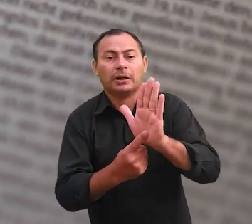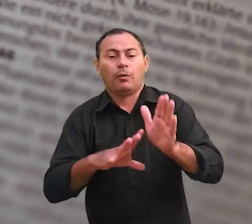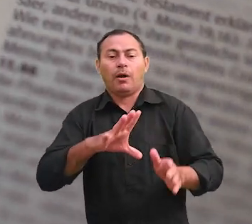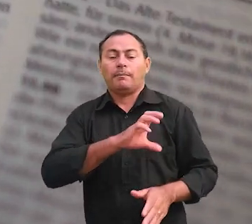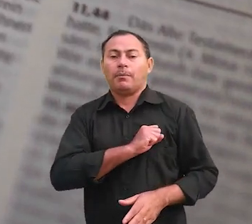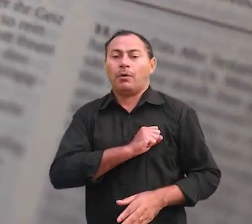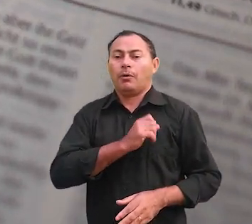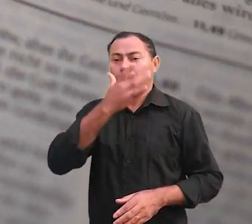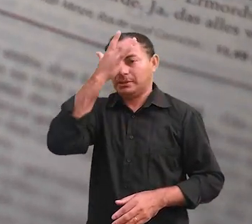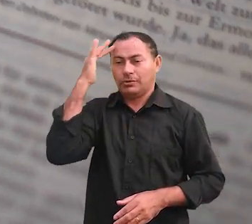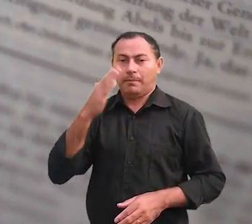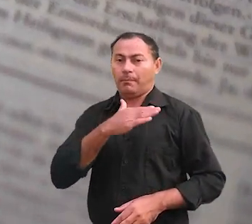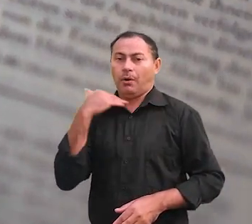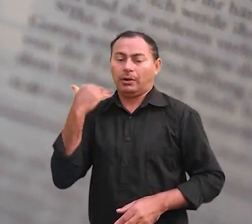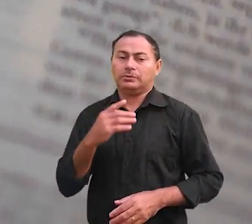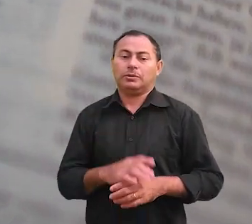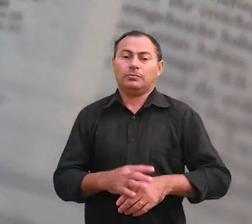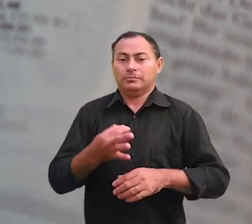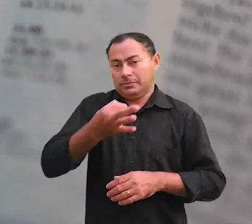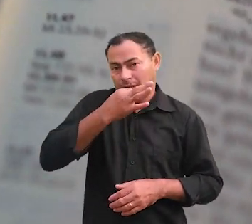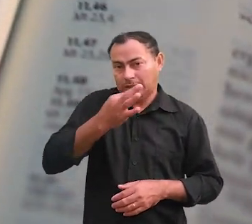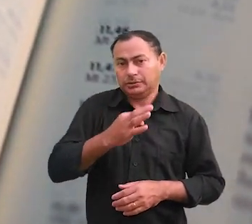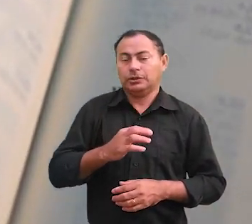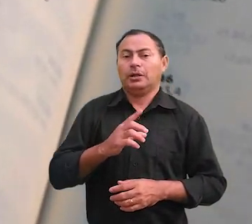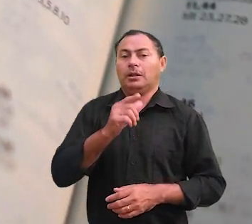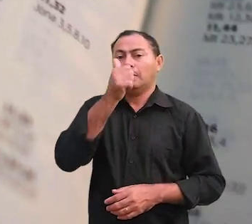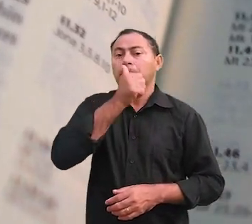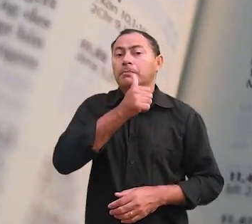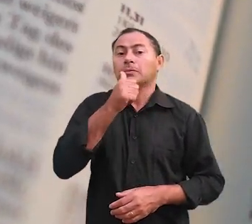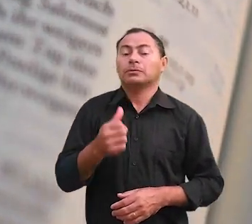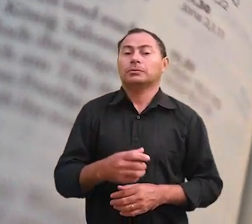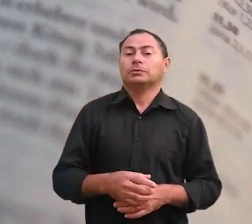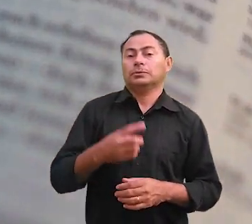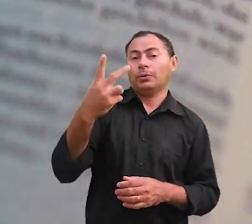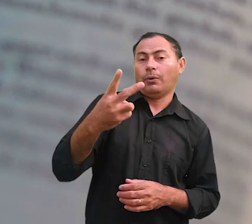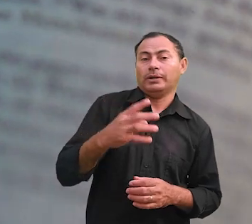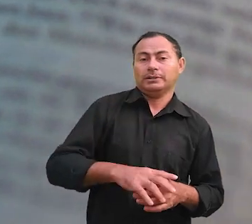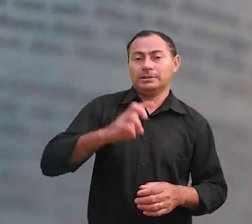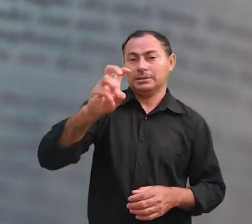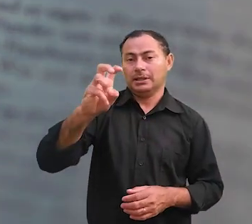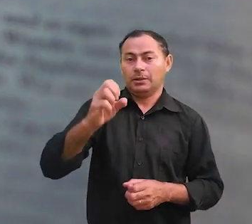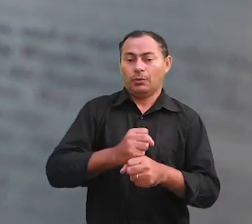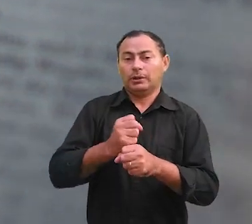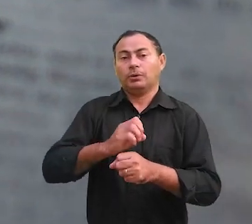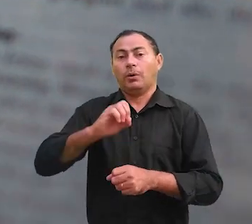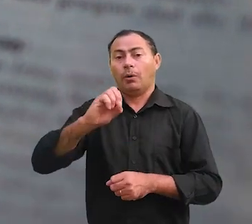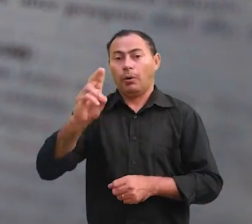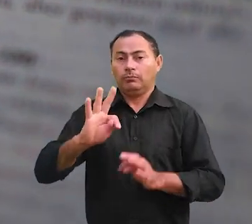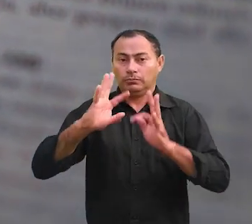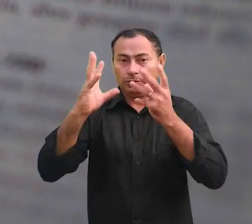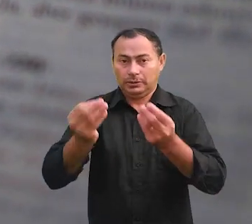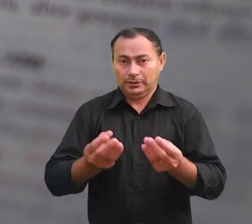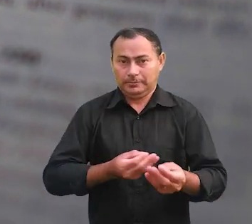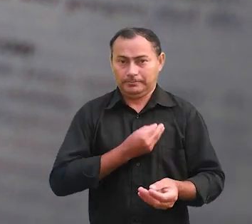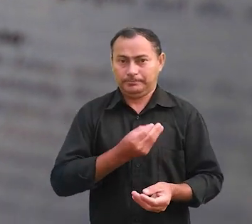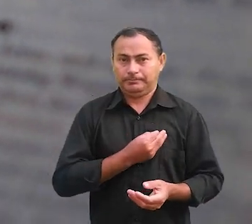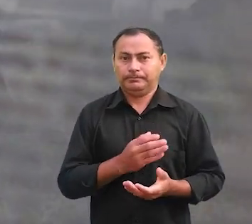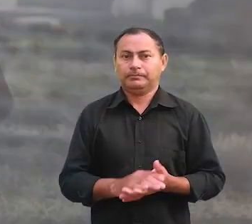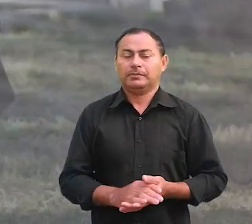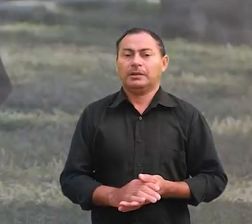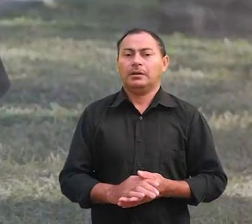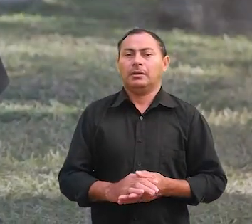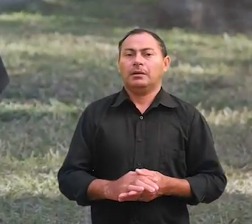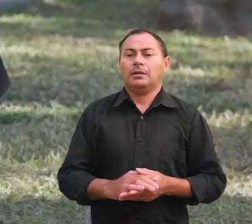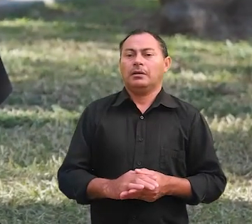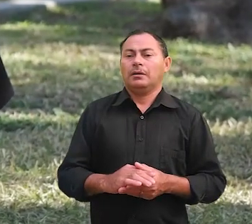mostrar amor pelo cônjuge falecido com uma atitude de luto por 25 anos para o resto da vida